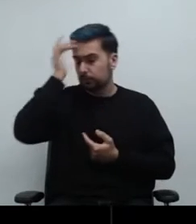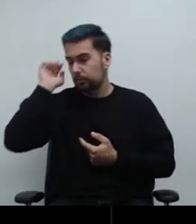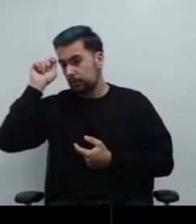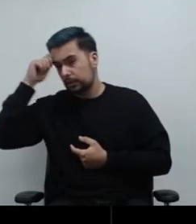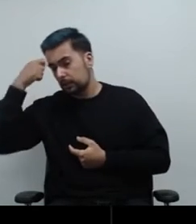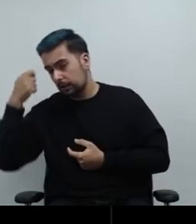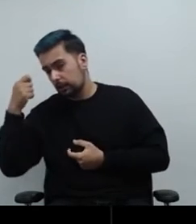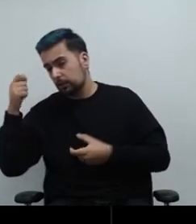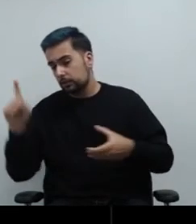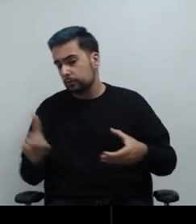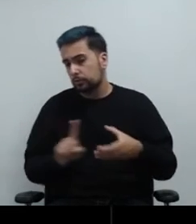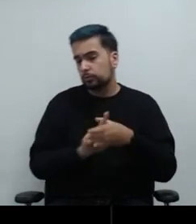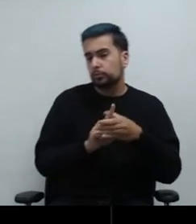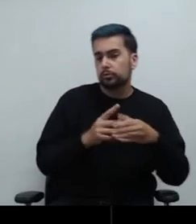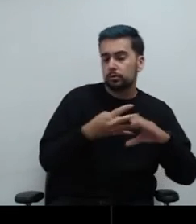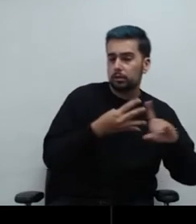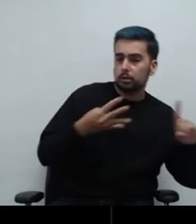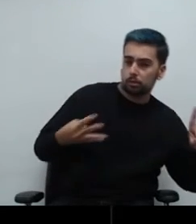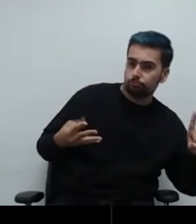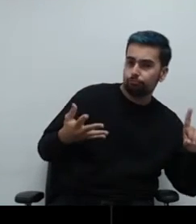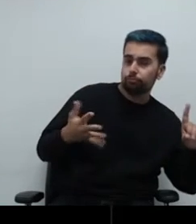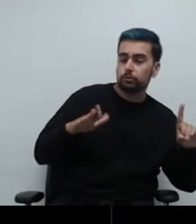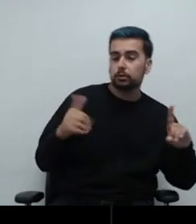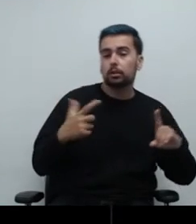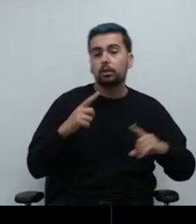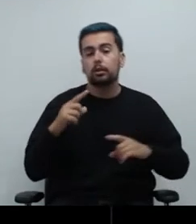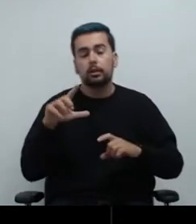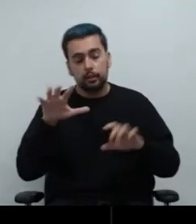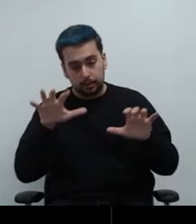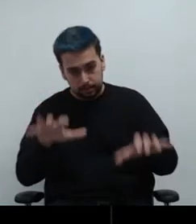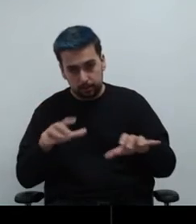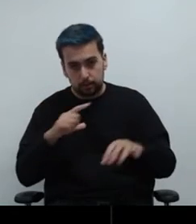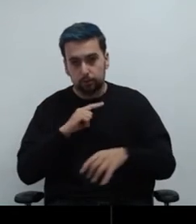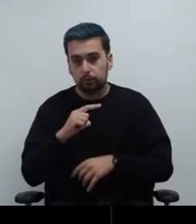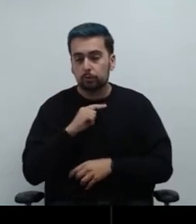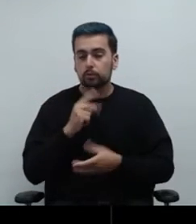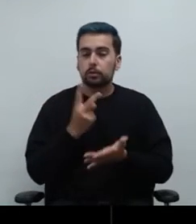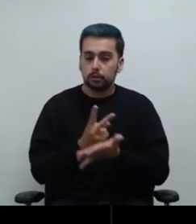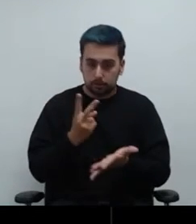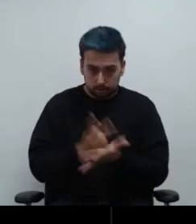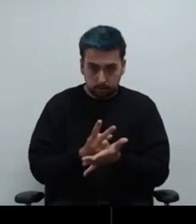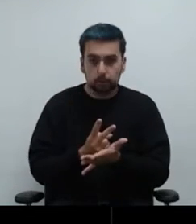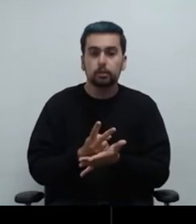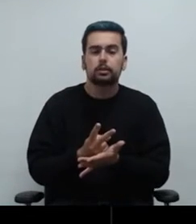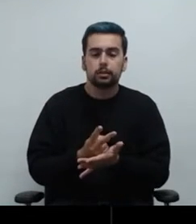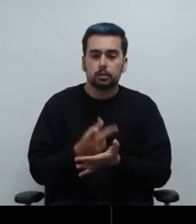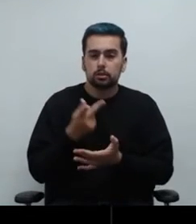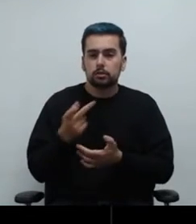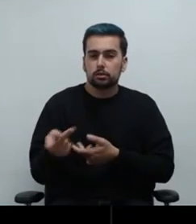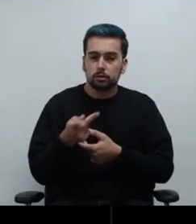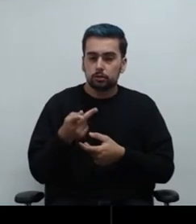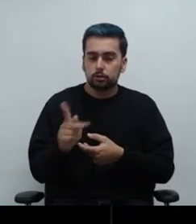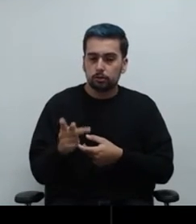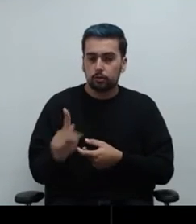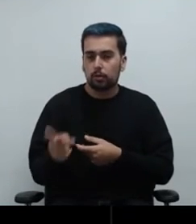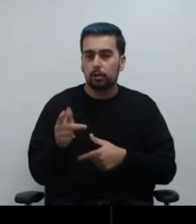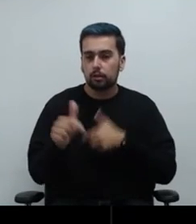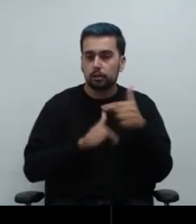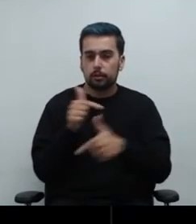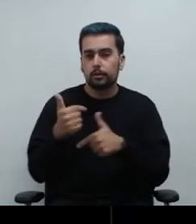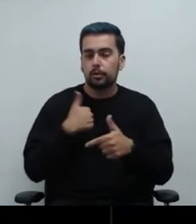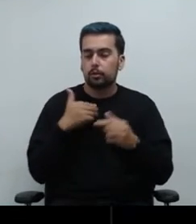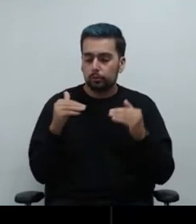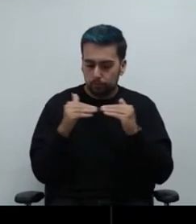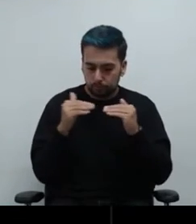pertence ao segmento LGBTQIAP+. Então, para este núcleo seguir atuando na sua atuação, estou